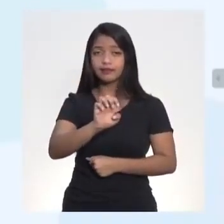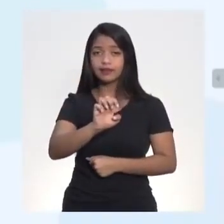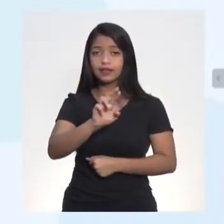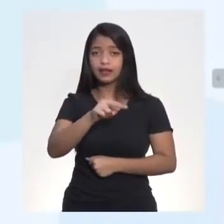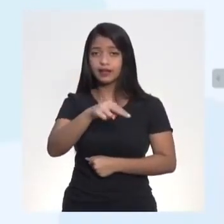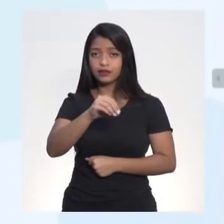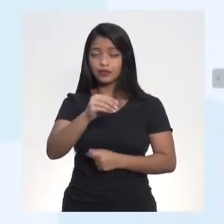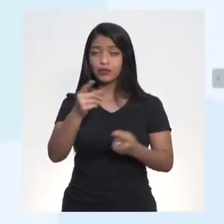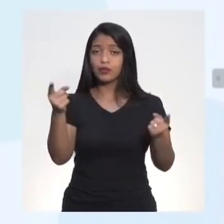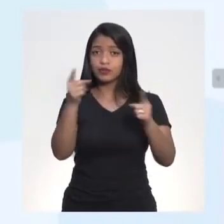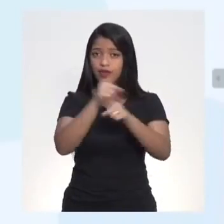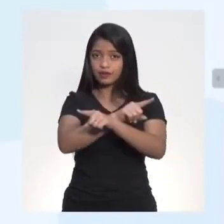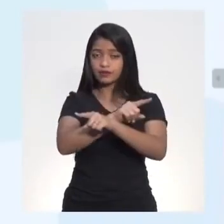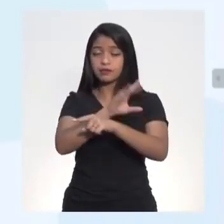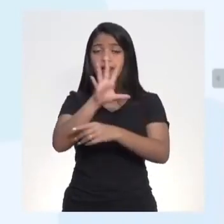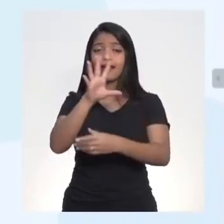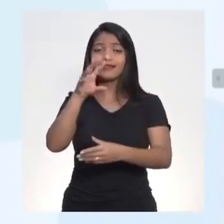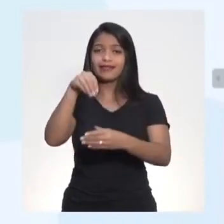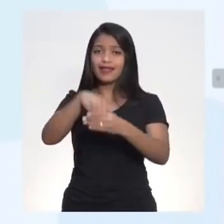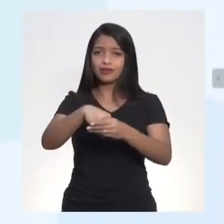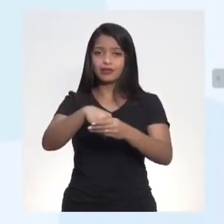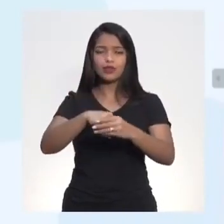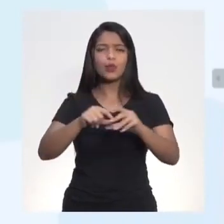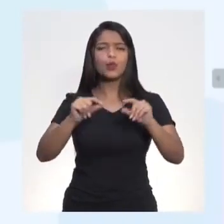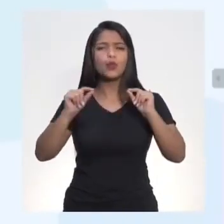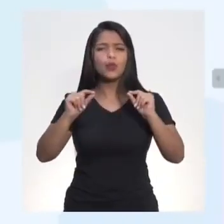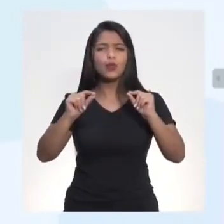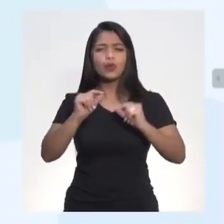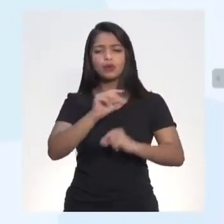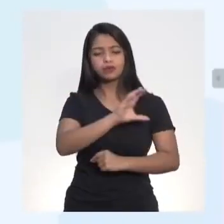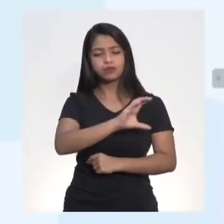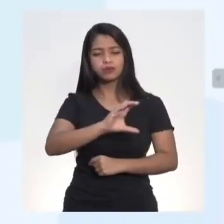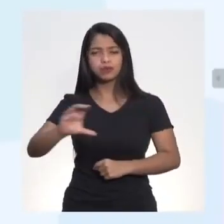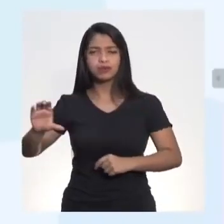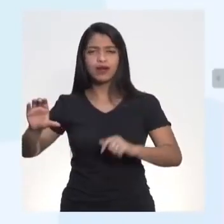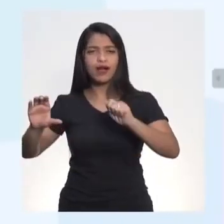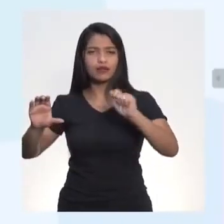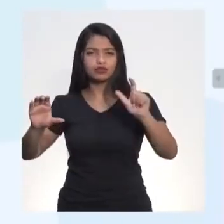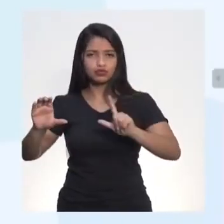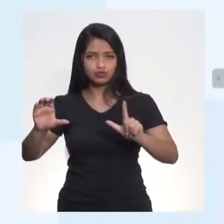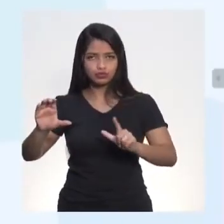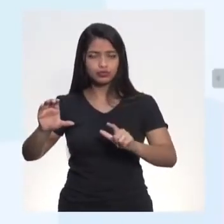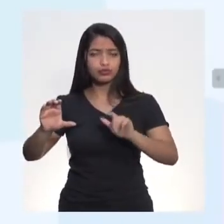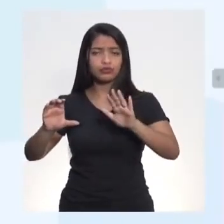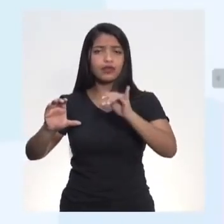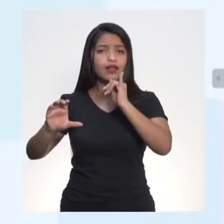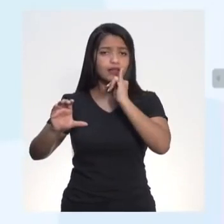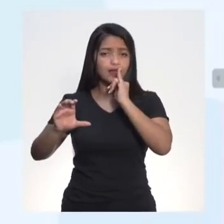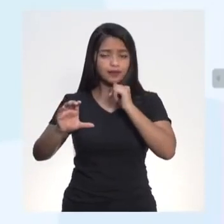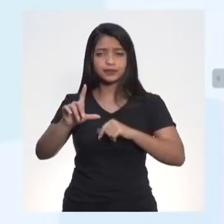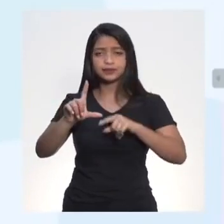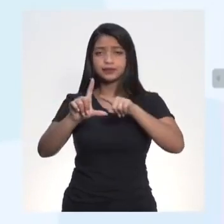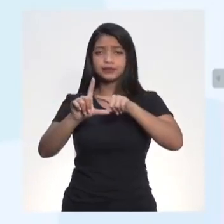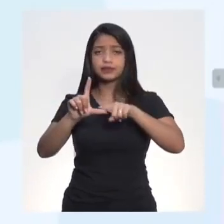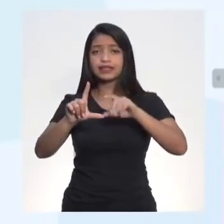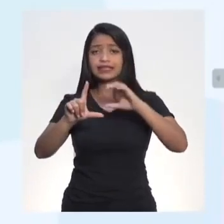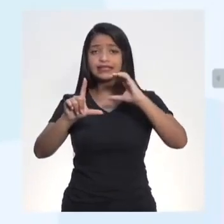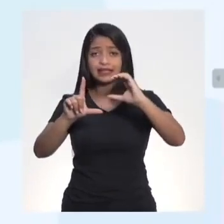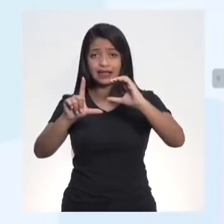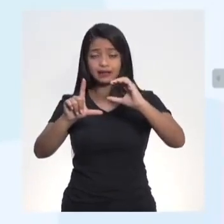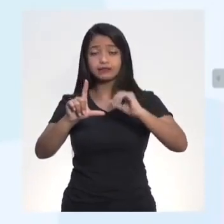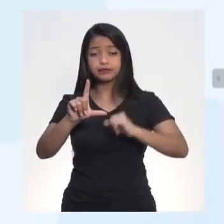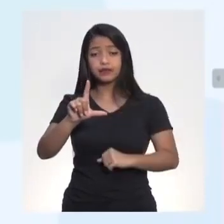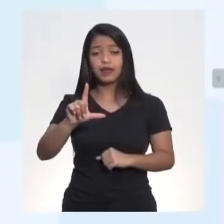relação interna essa faixa azul. Então, vamos dar um exemplo para eles. O C, eu vou falar que é correspondente